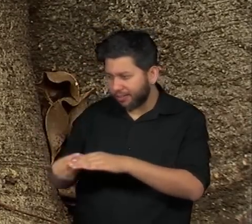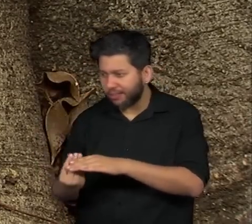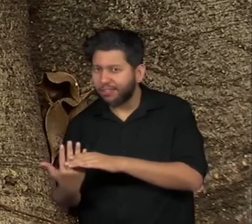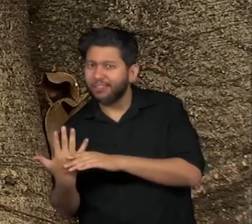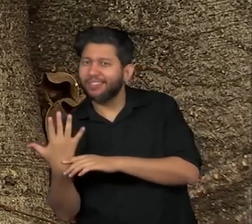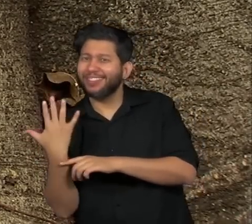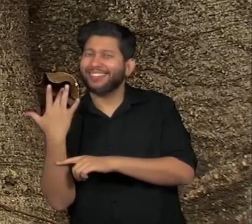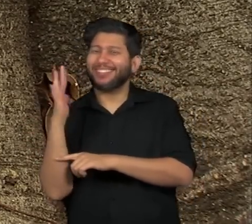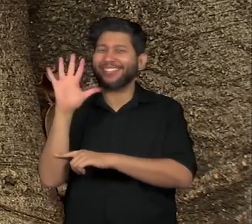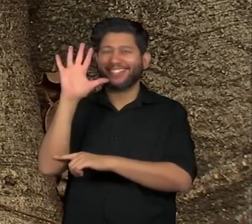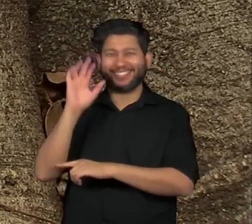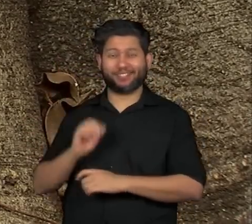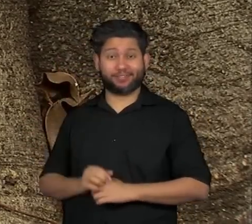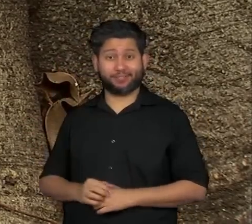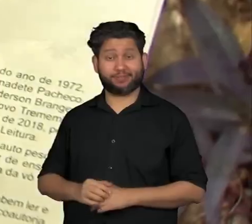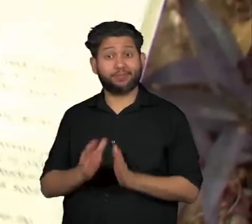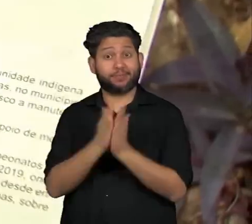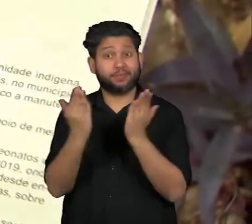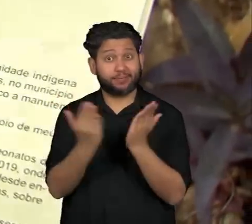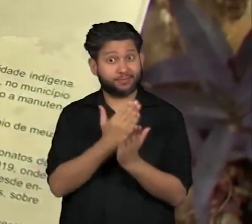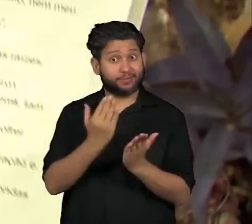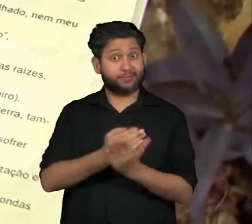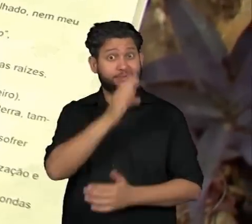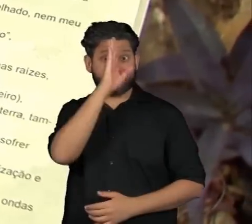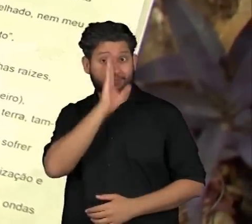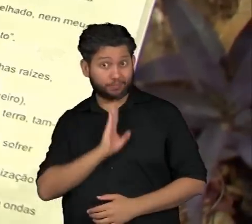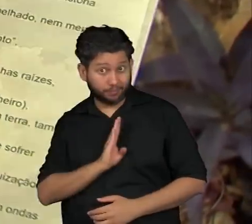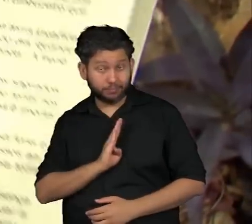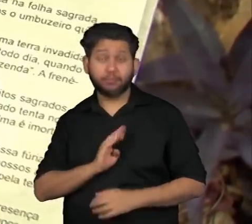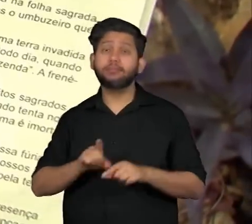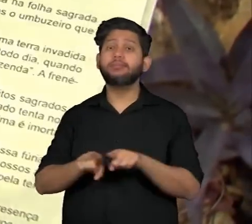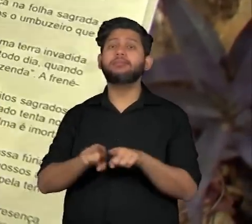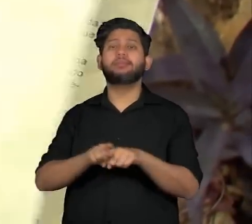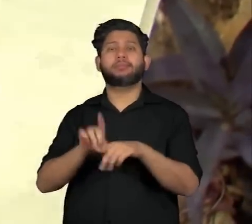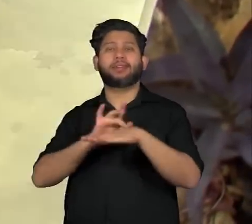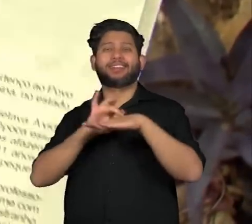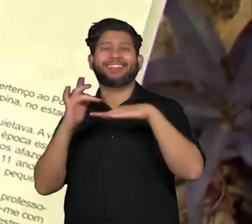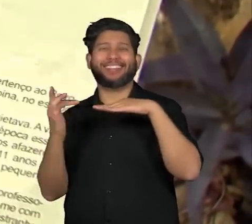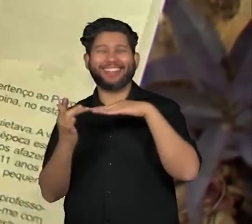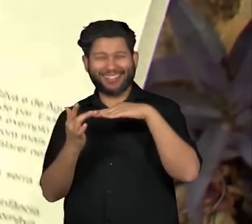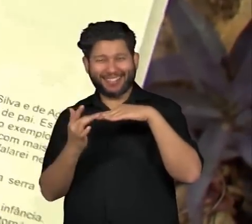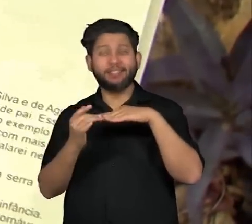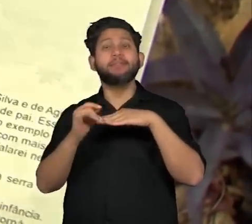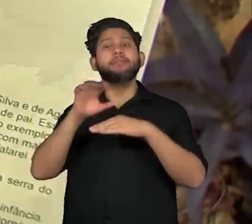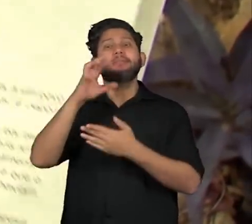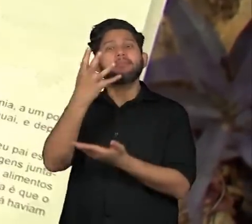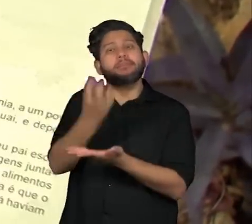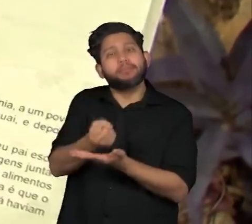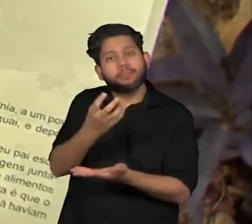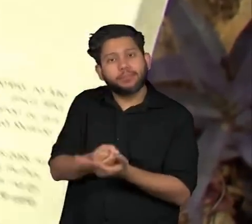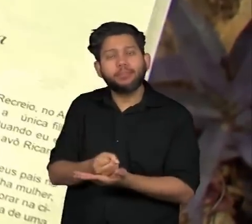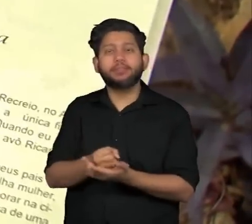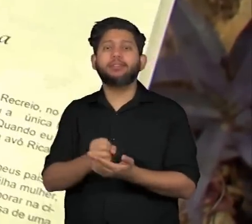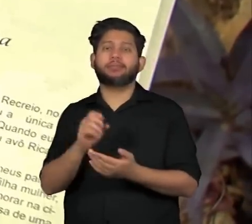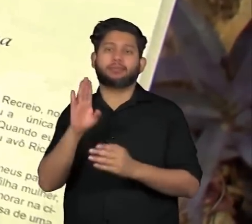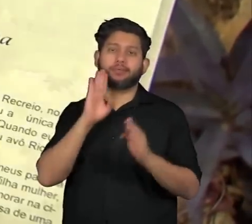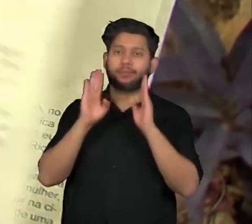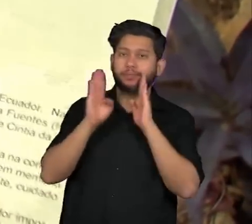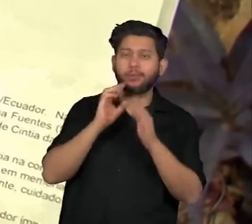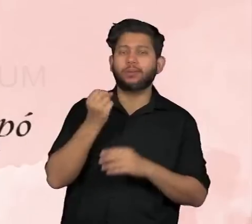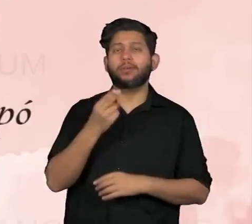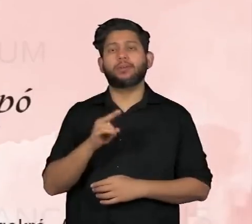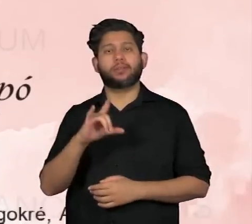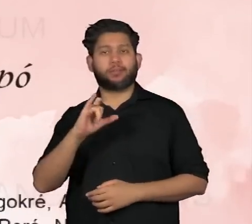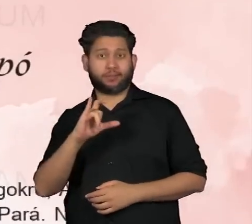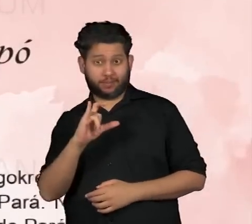O livro é distribuído gratuitamente ou pode ser baixado na bio do Instagram ou Facebook do Mulherio das Letras Indígenas.